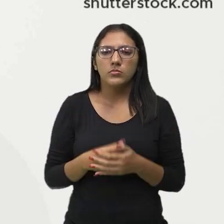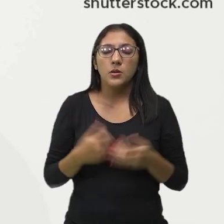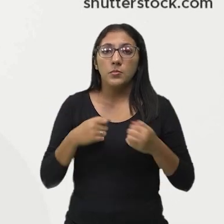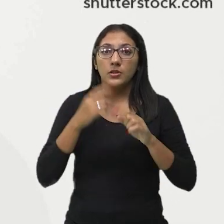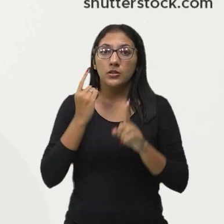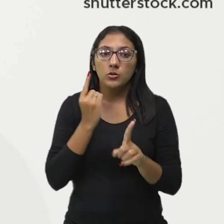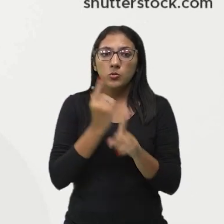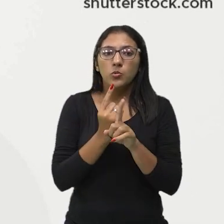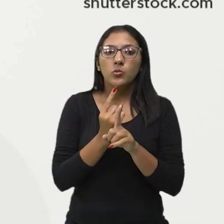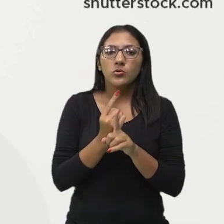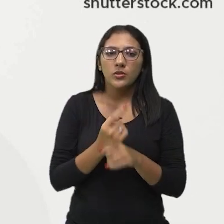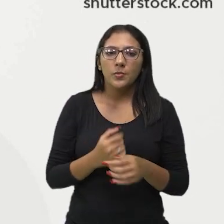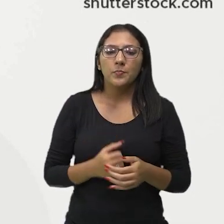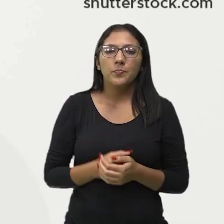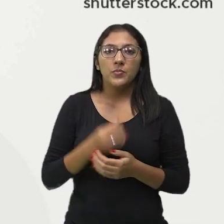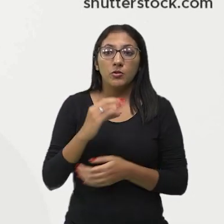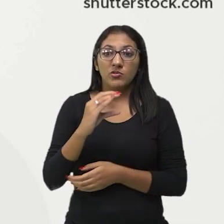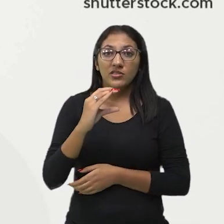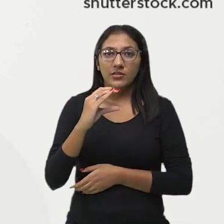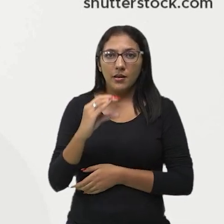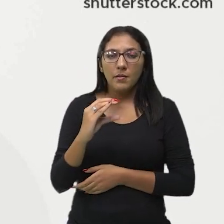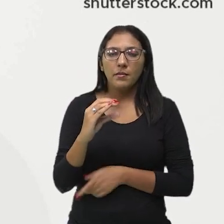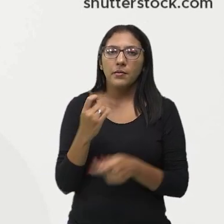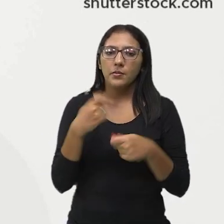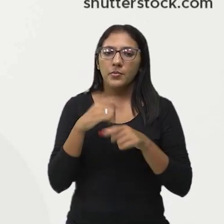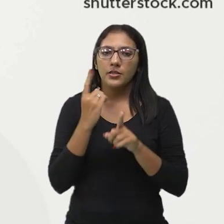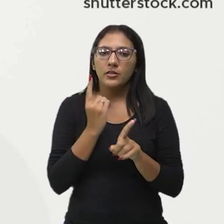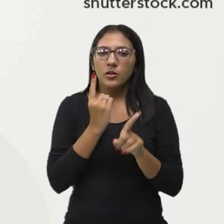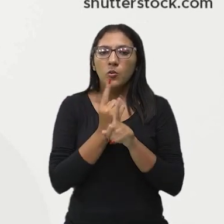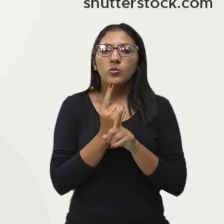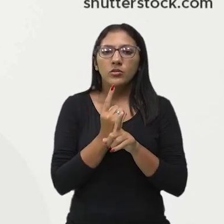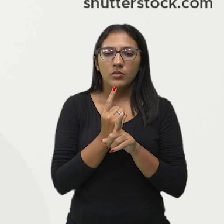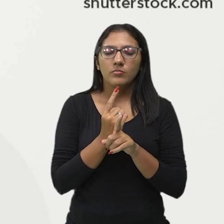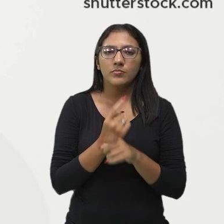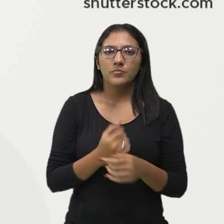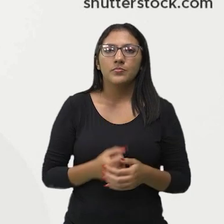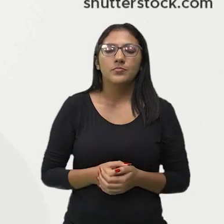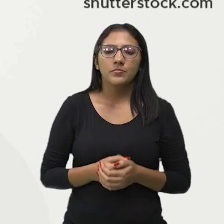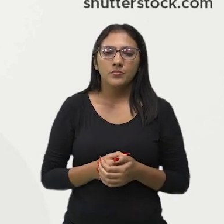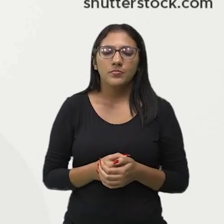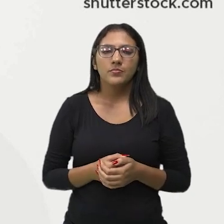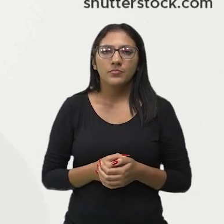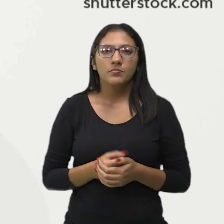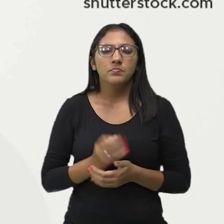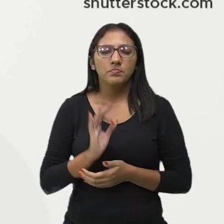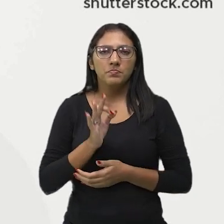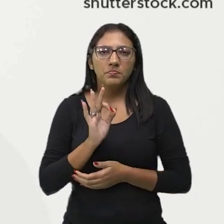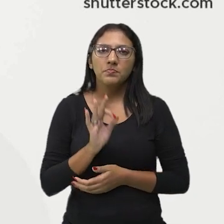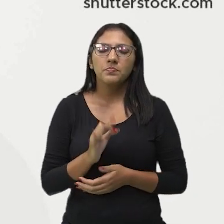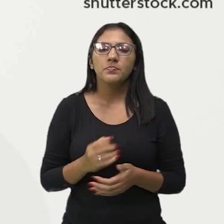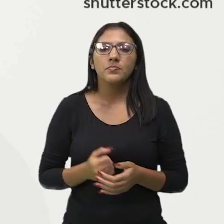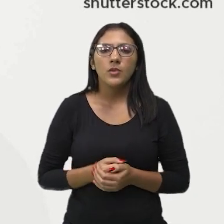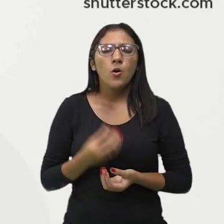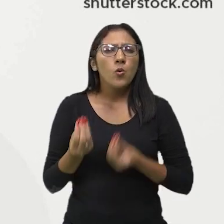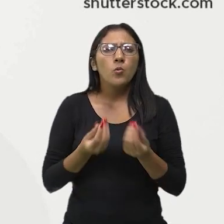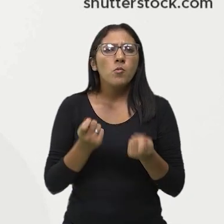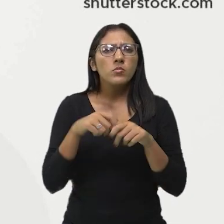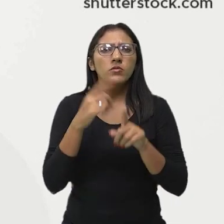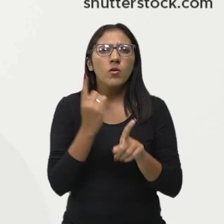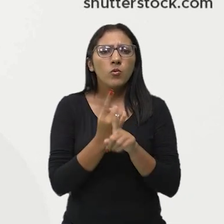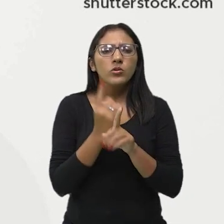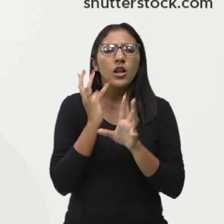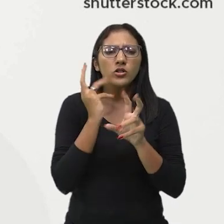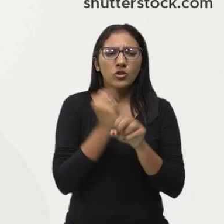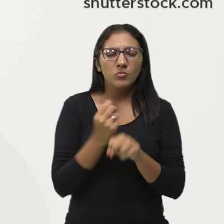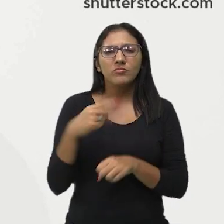da circunferência. E para determinar o comprimento, você já sabe, ó. Está aqui a fórmula que o professor trouxe para você. O comprimento igual a 2